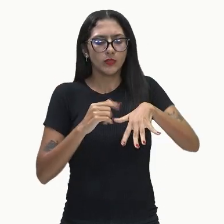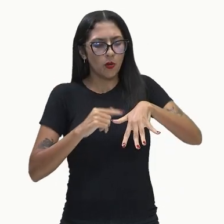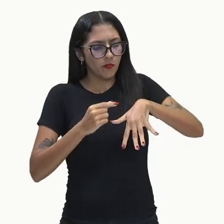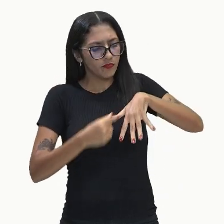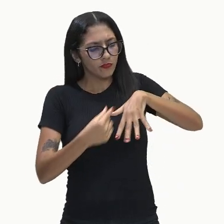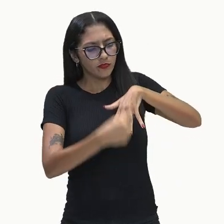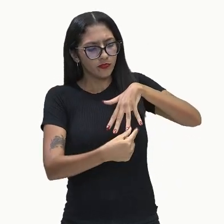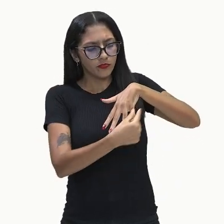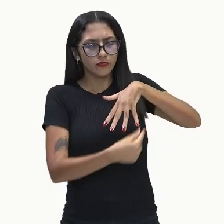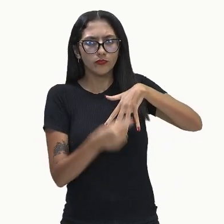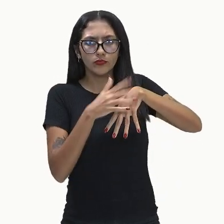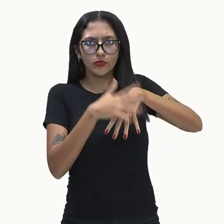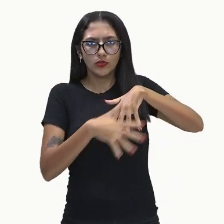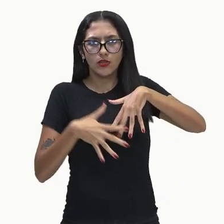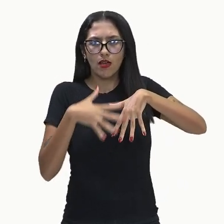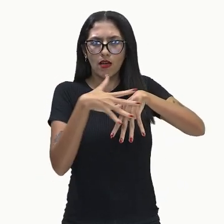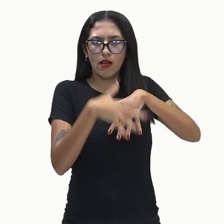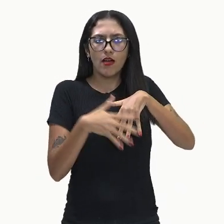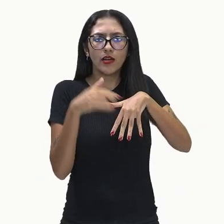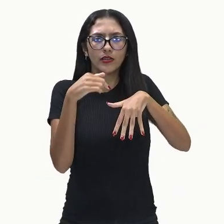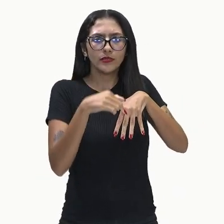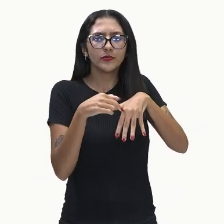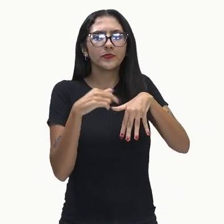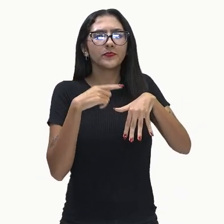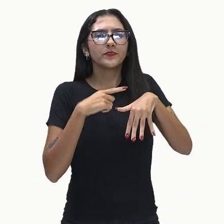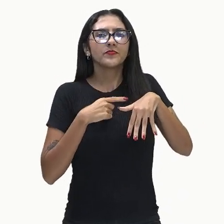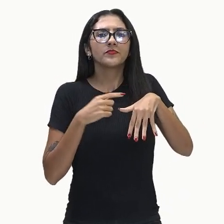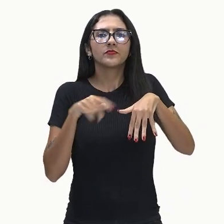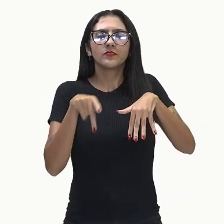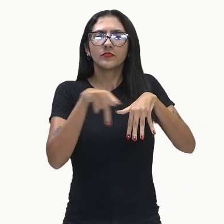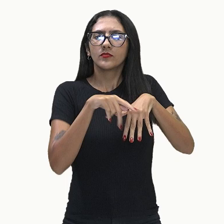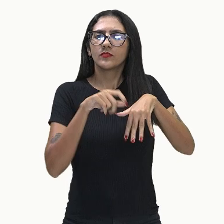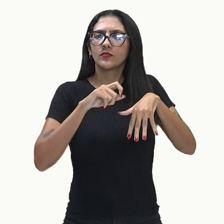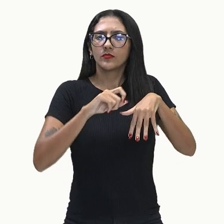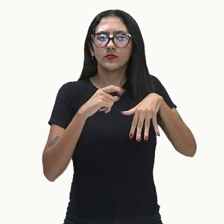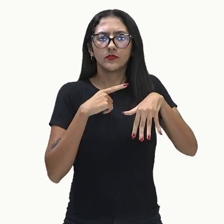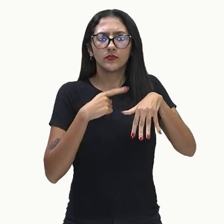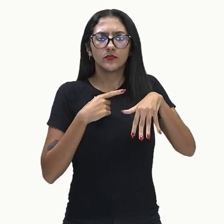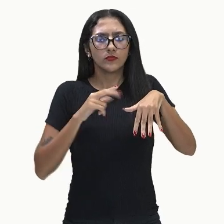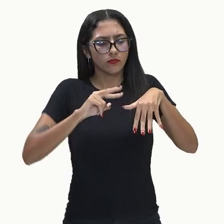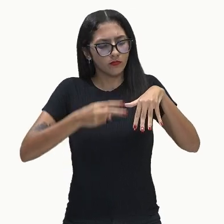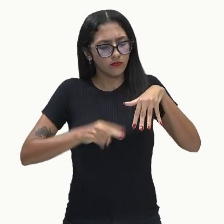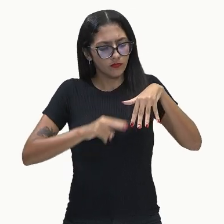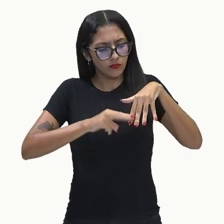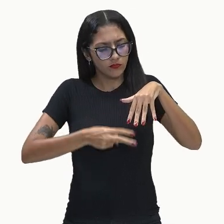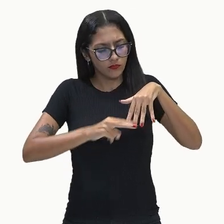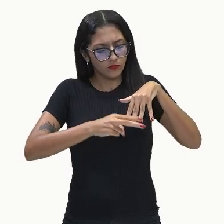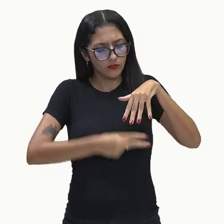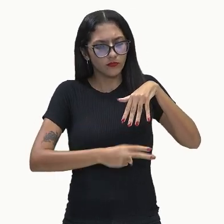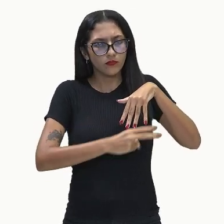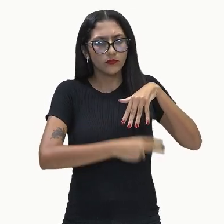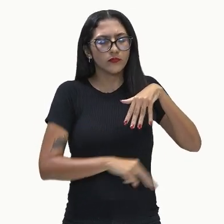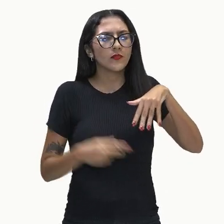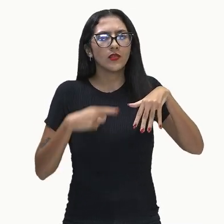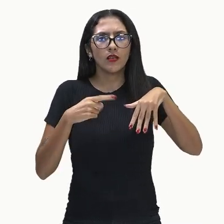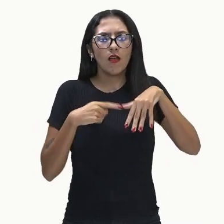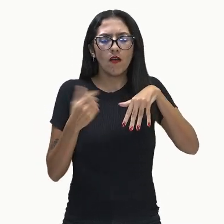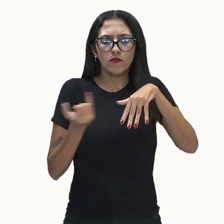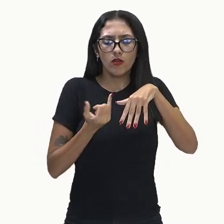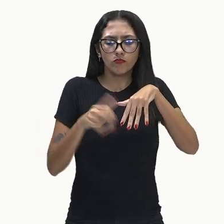corpo celular vai ser o responsável por receber de outra célula